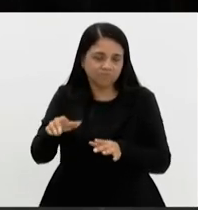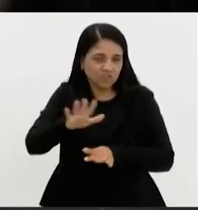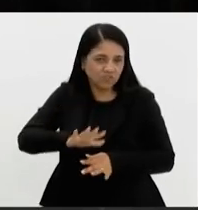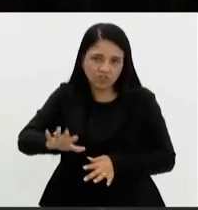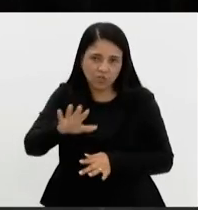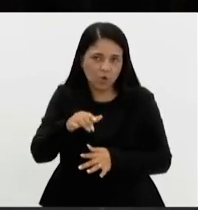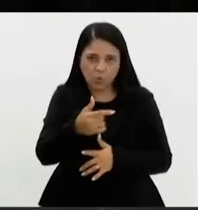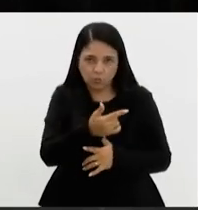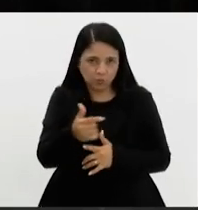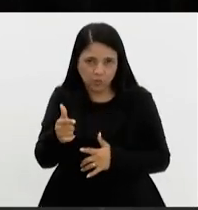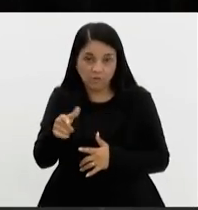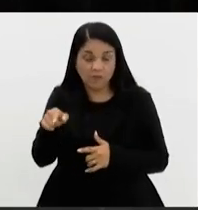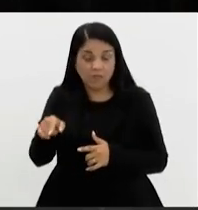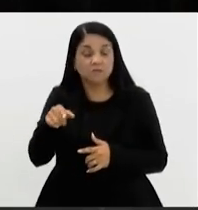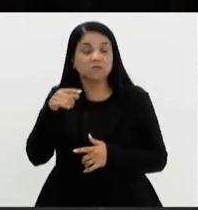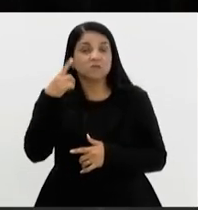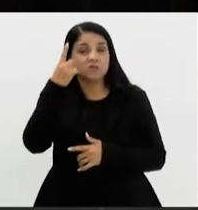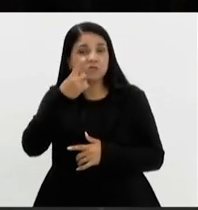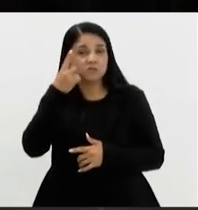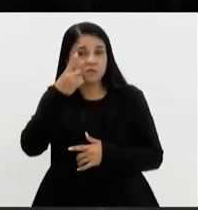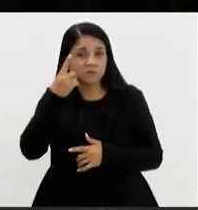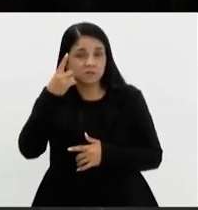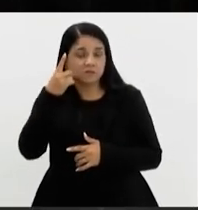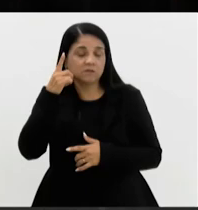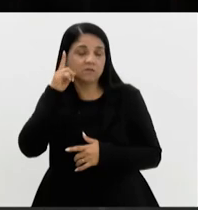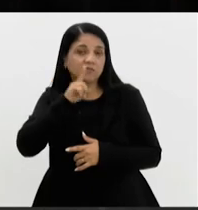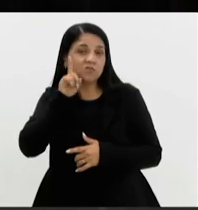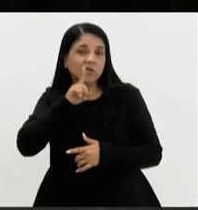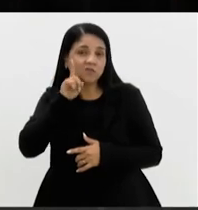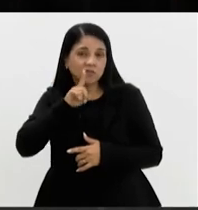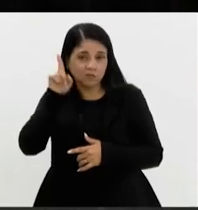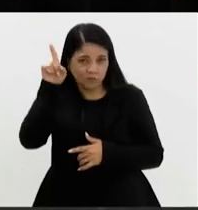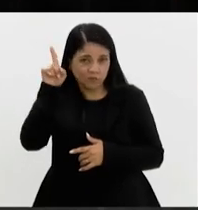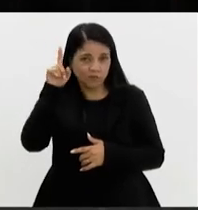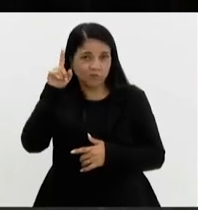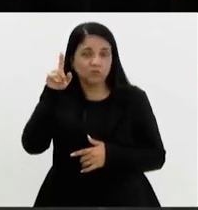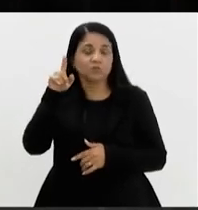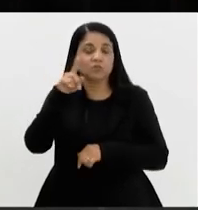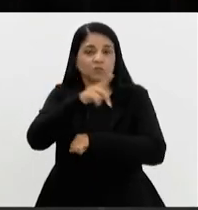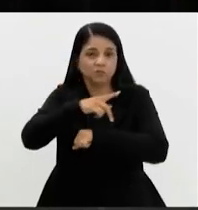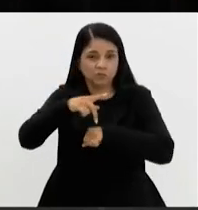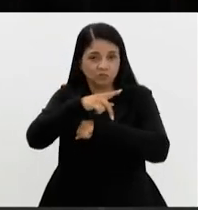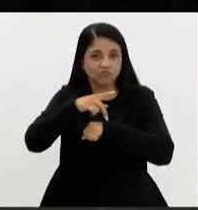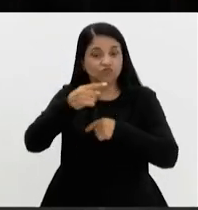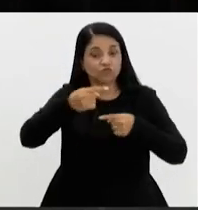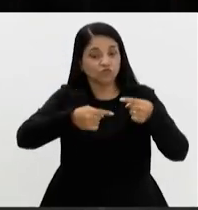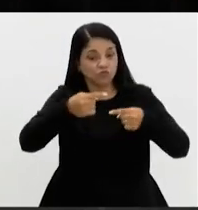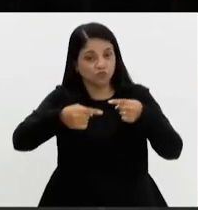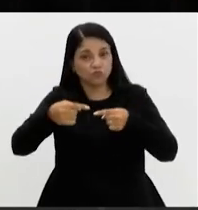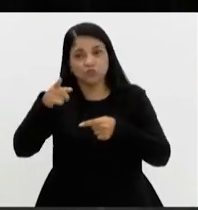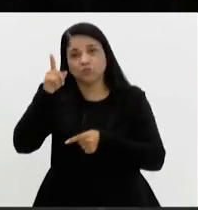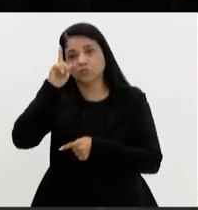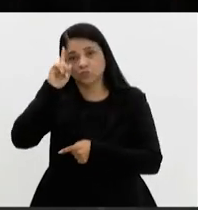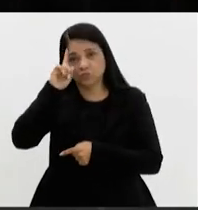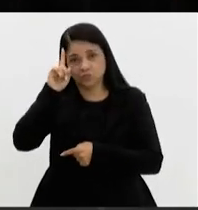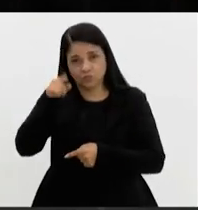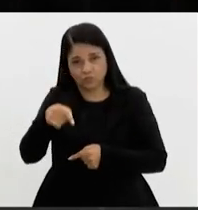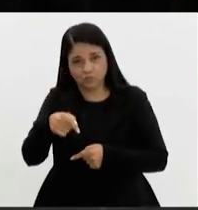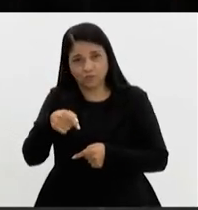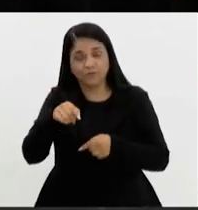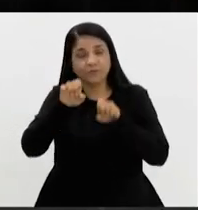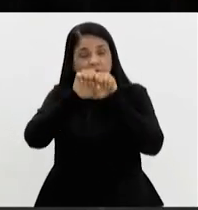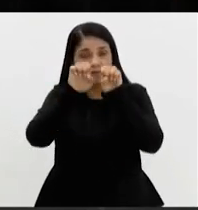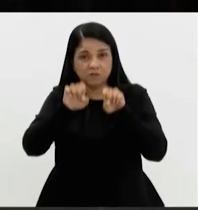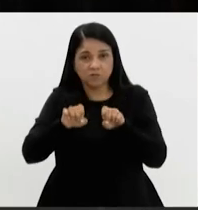daí os estos Unidos vem discutindo isso diariamente não só no sistema